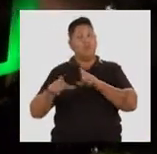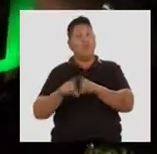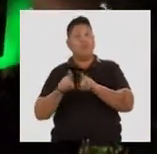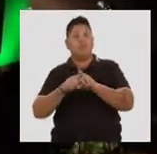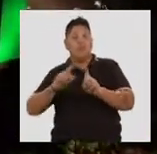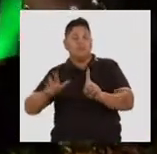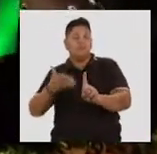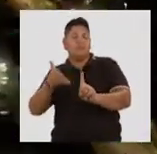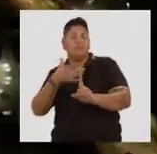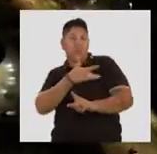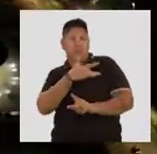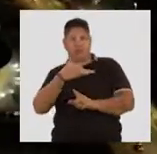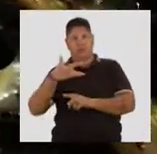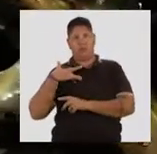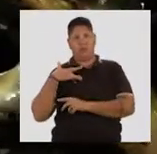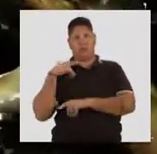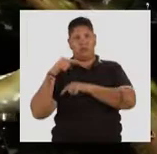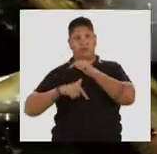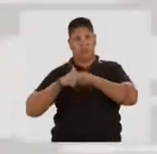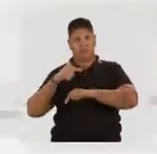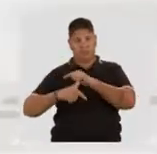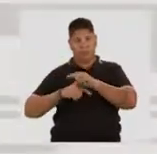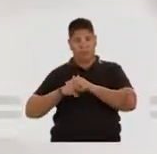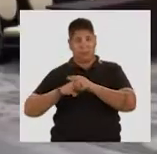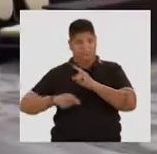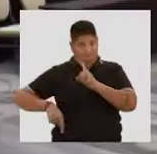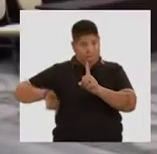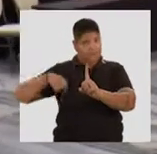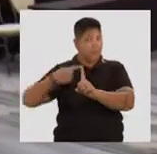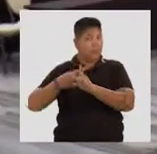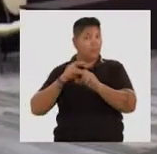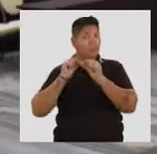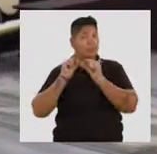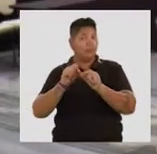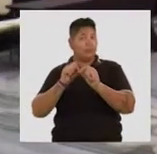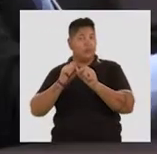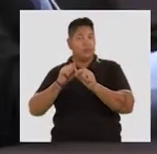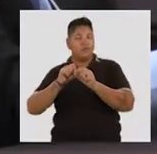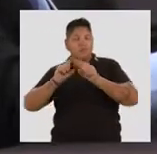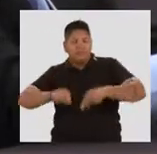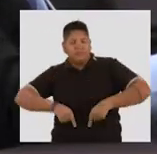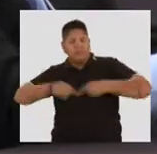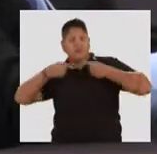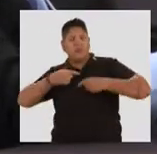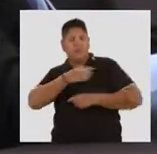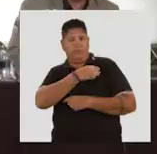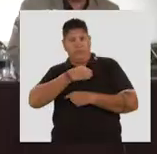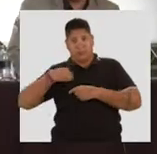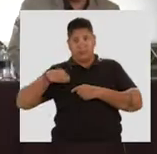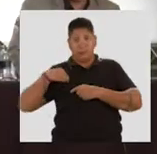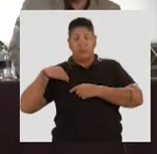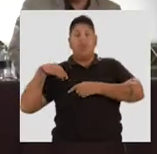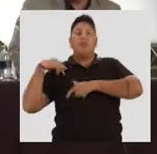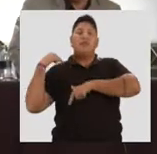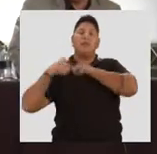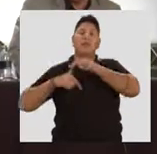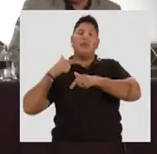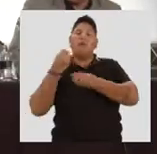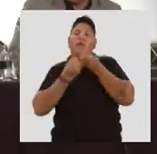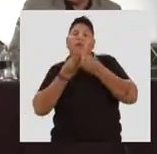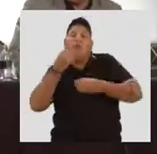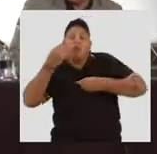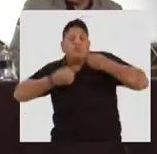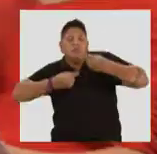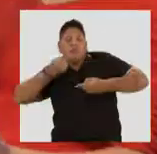e promoção da saúde do trabalhador. E ainda, os desafios do MPT no cenário